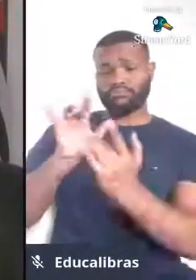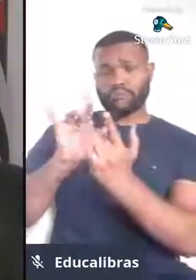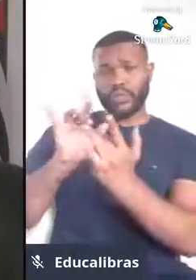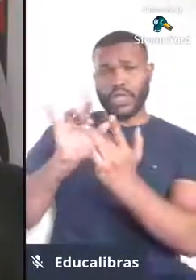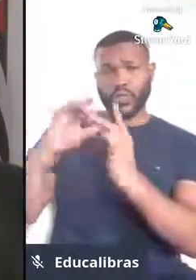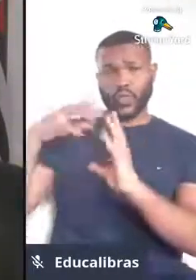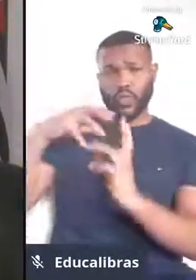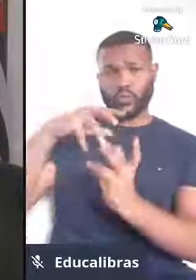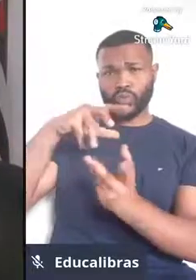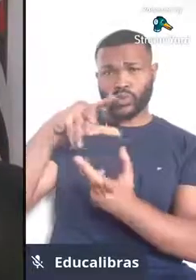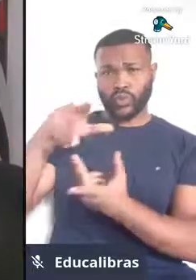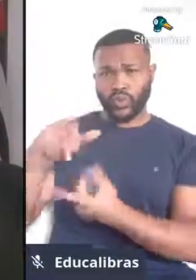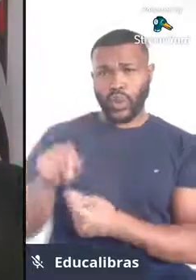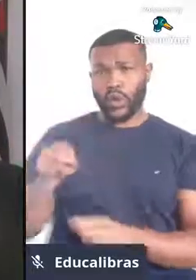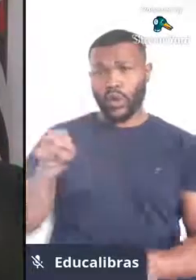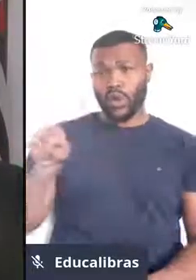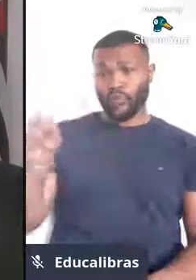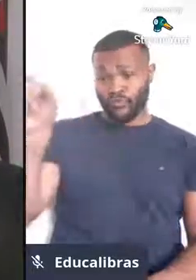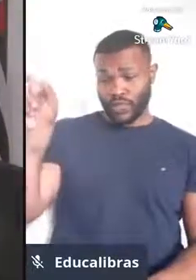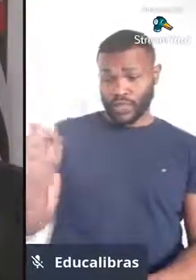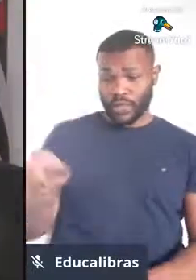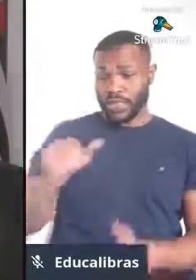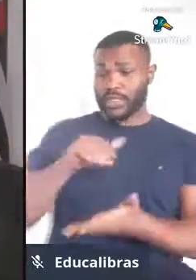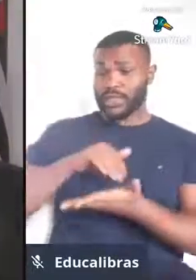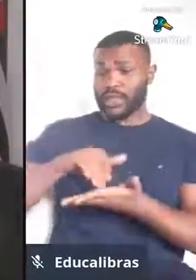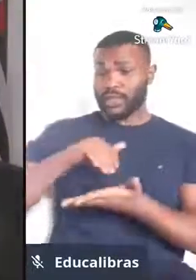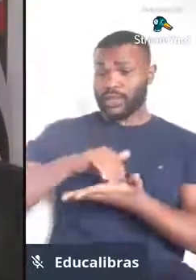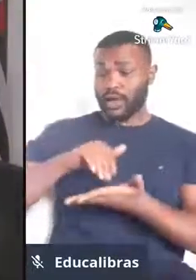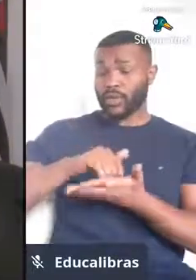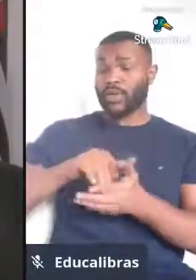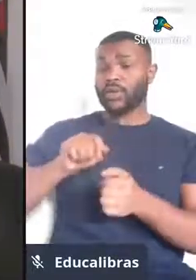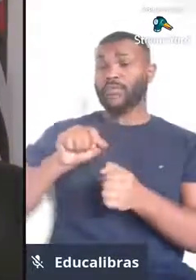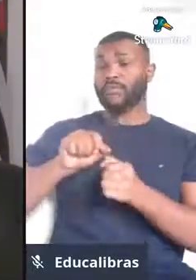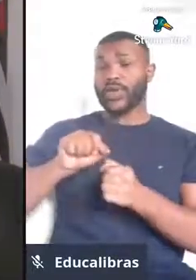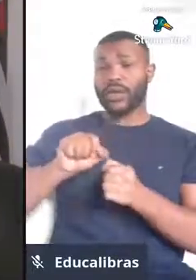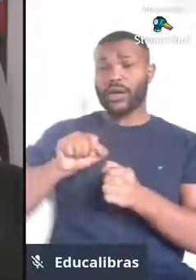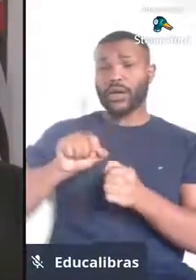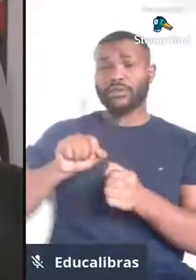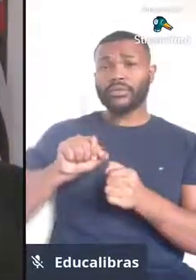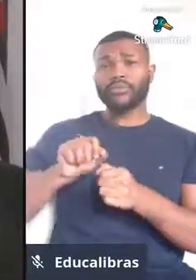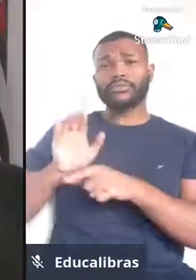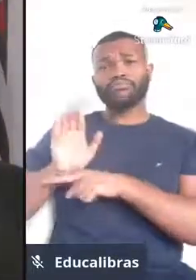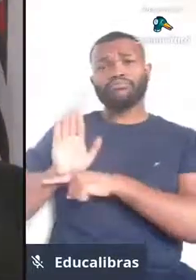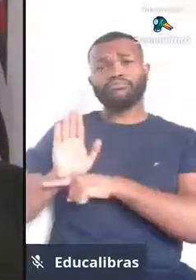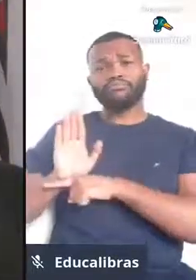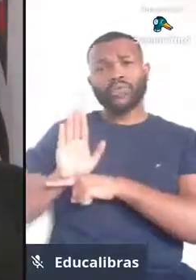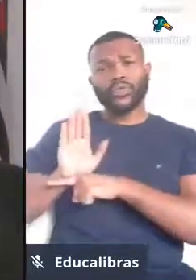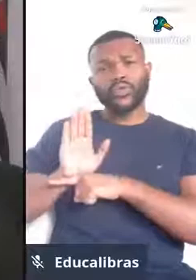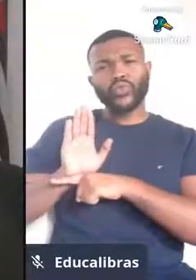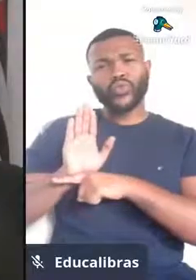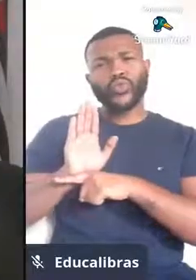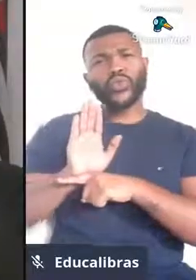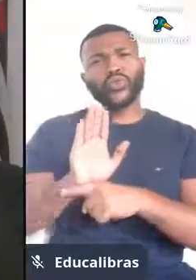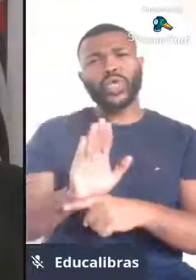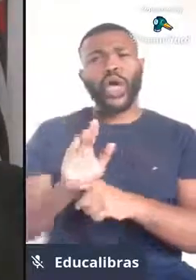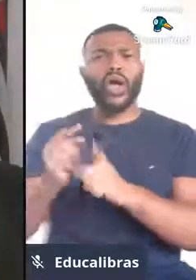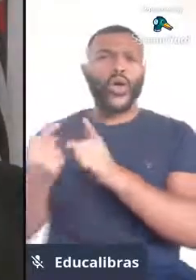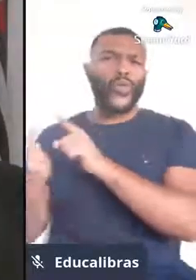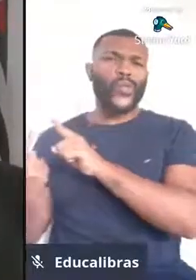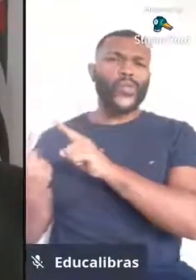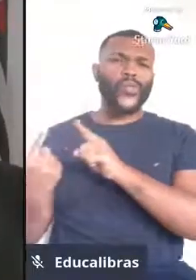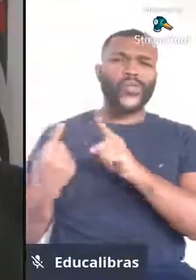que você, como secretário, tem feito para ajudar no combate, né, ou